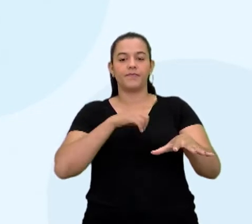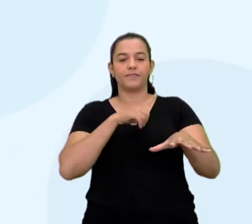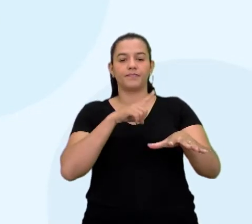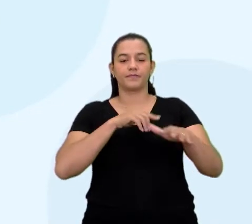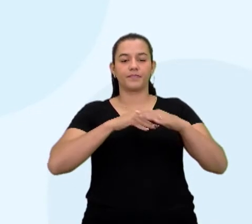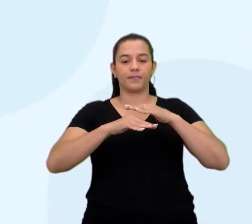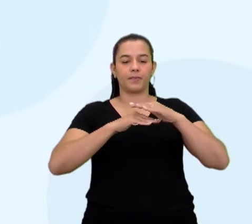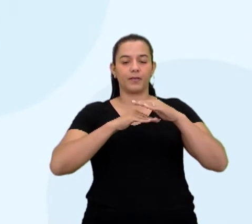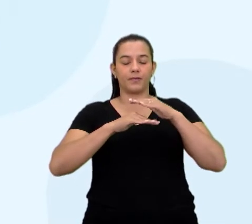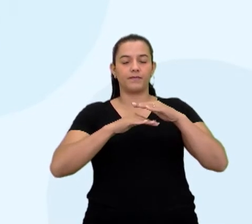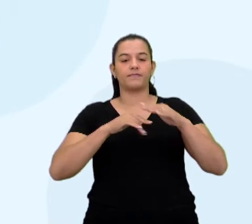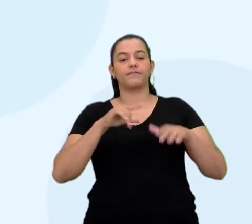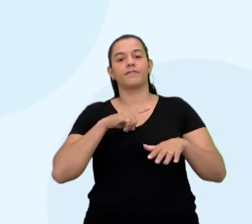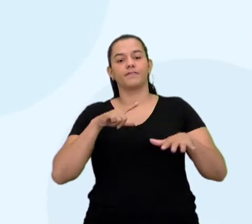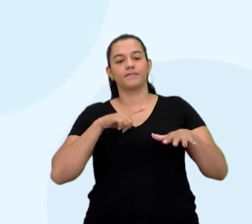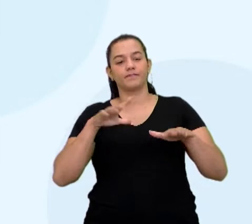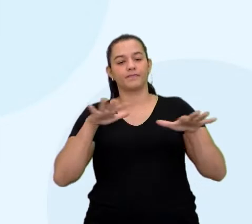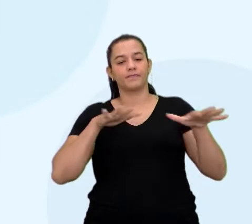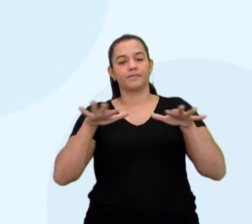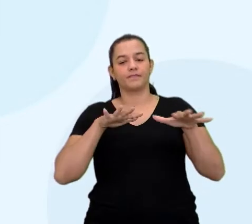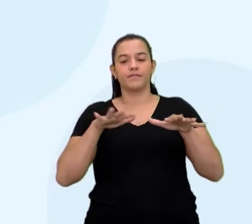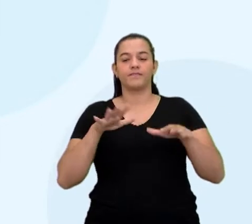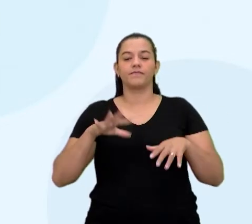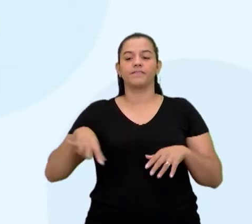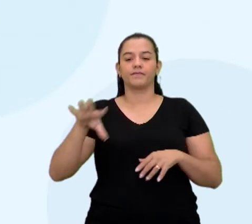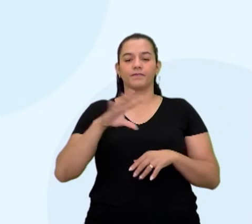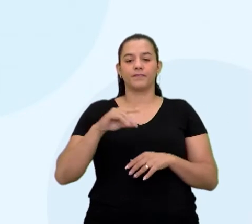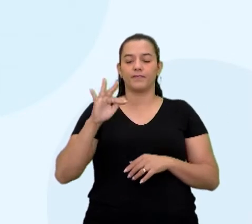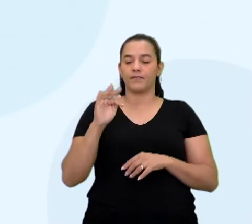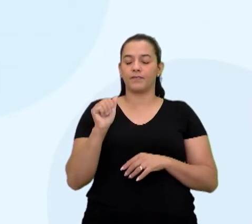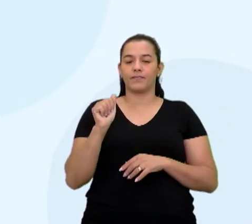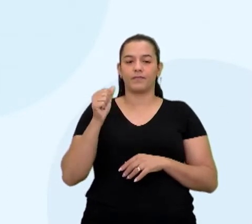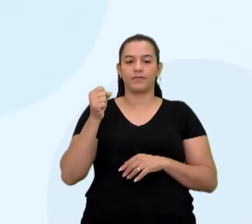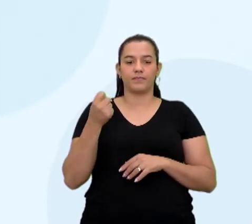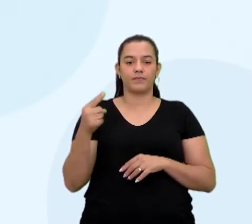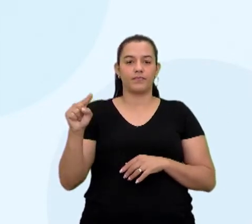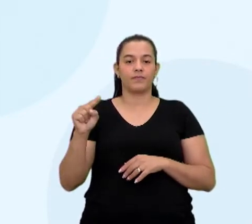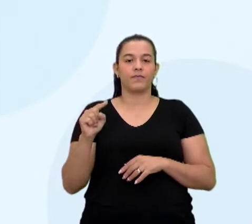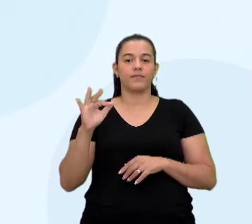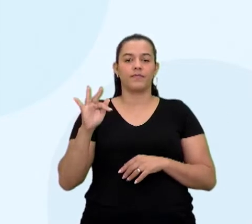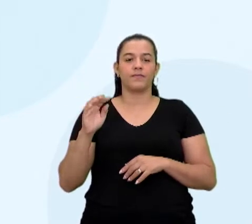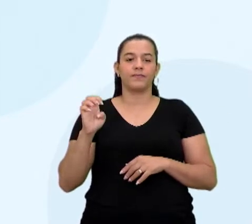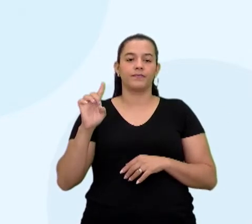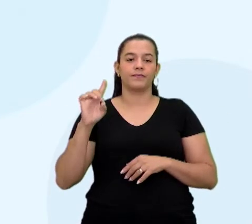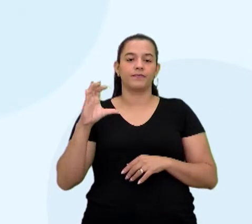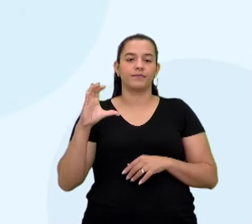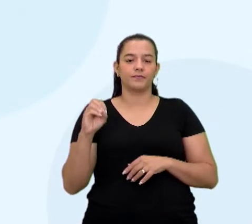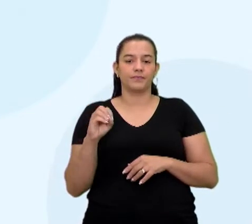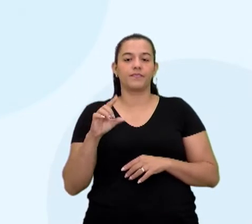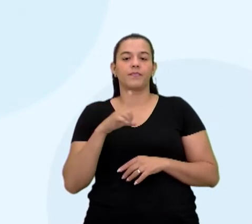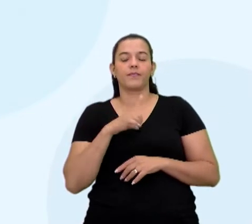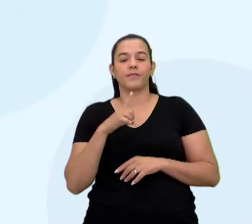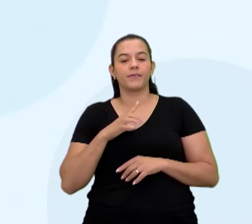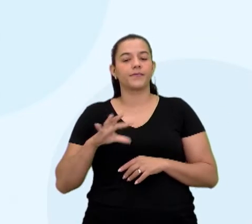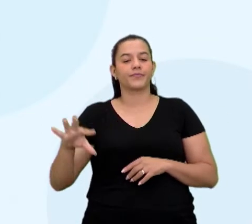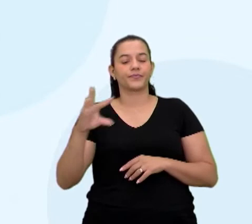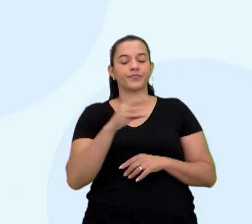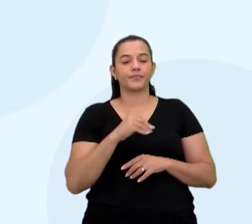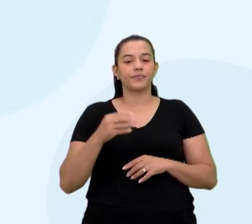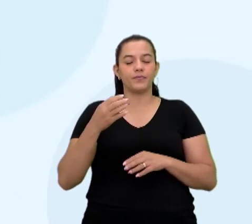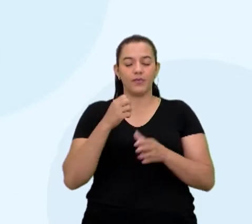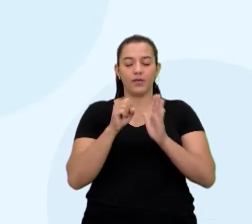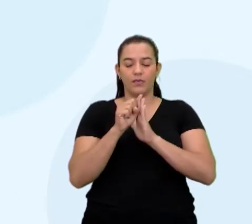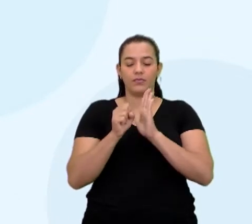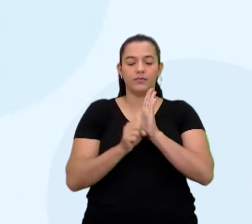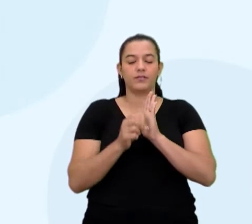né, grandes terremotos lá, um deles aí, o de São Francisco aí, que no início do século XX aí praticamente, né,